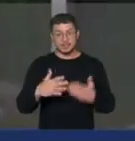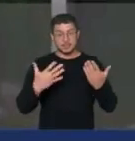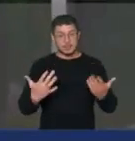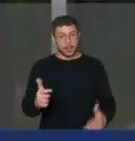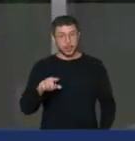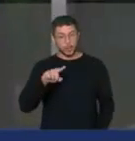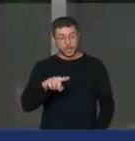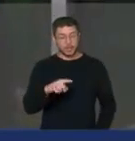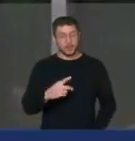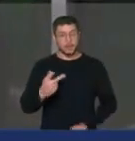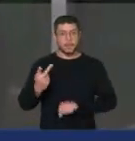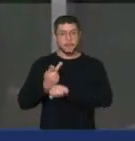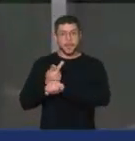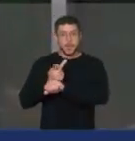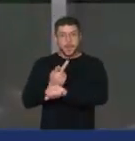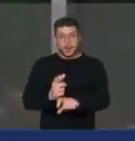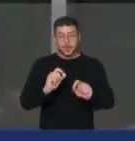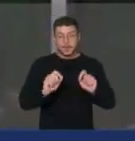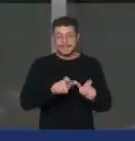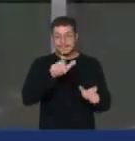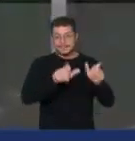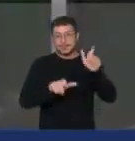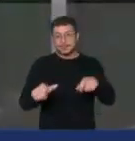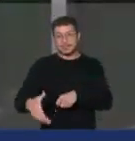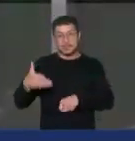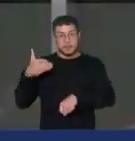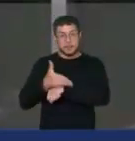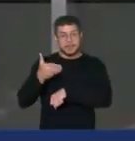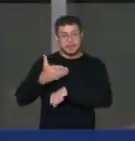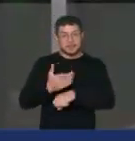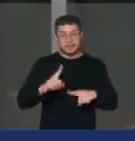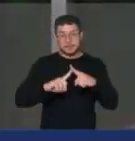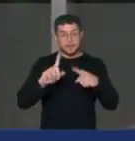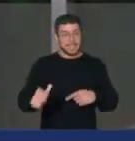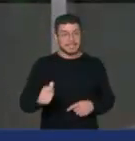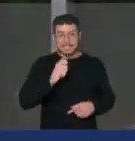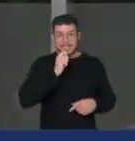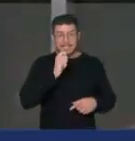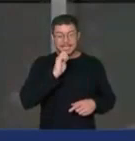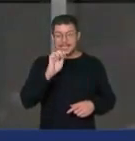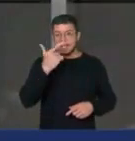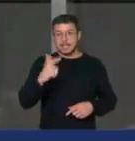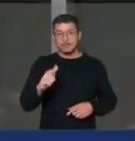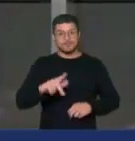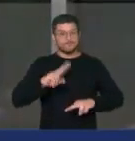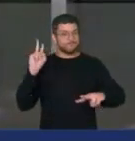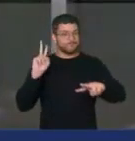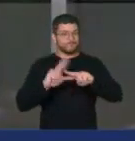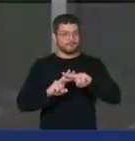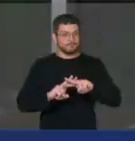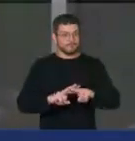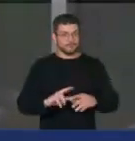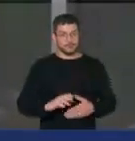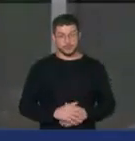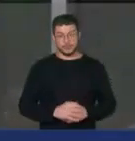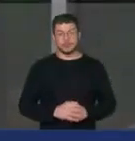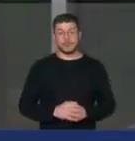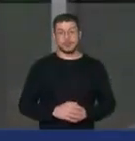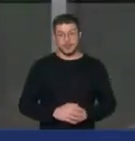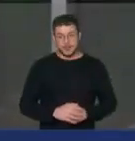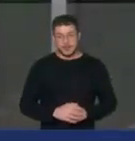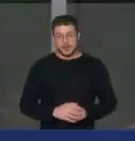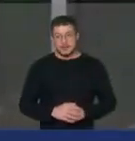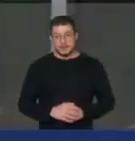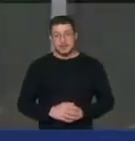daqueles atos terroristas e que ainda eram foram presas mas que serão presas que ajudaram